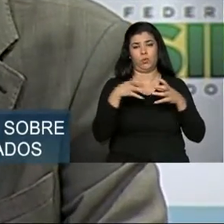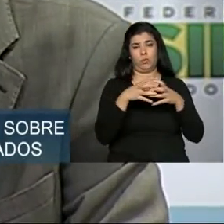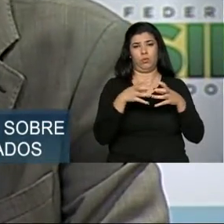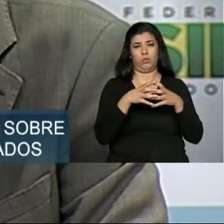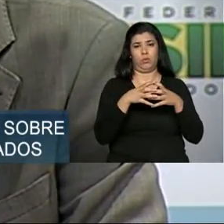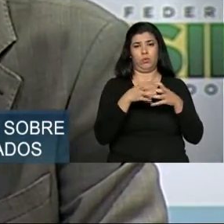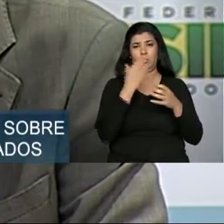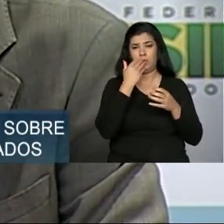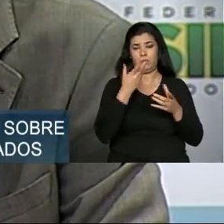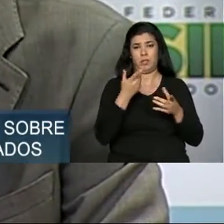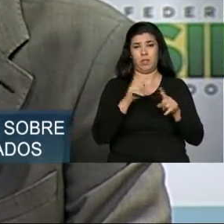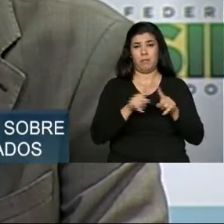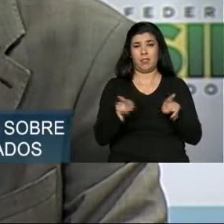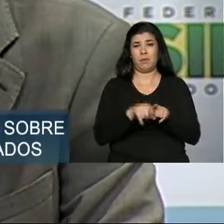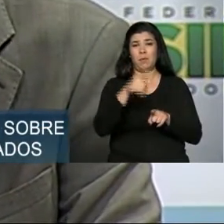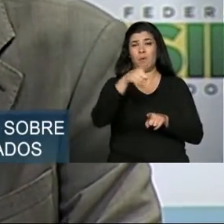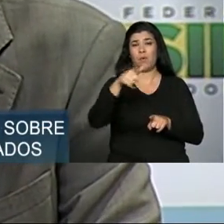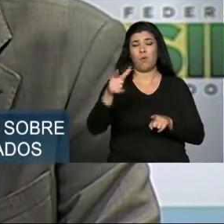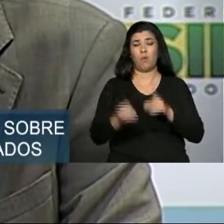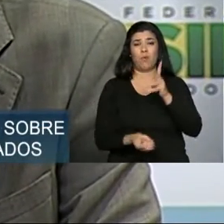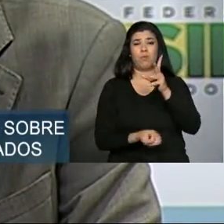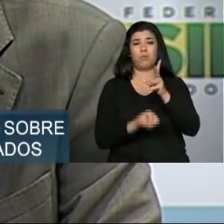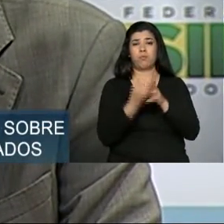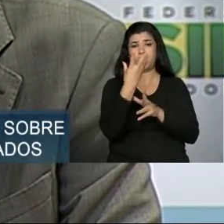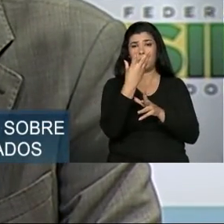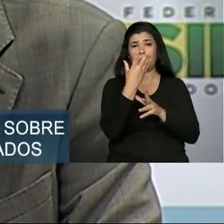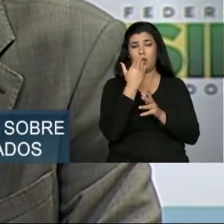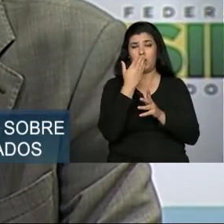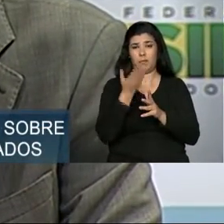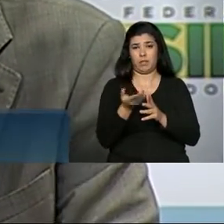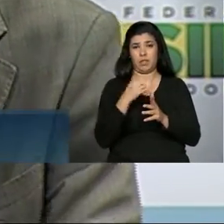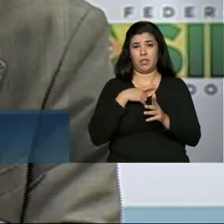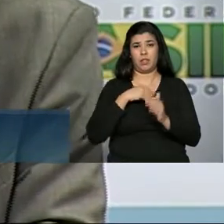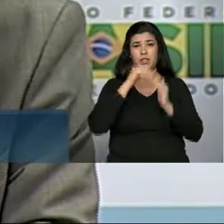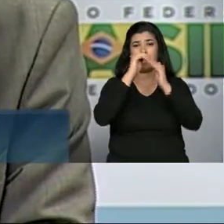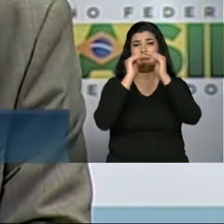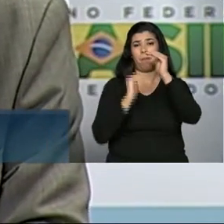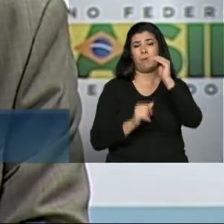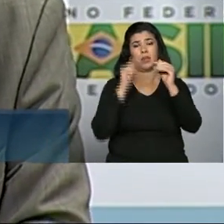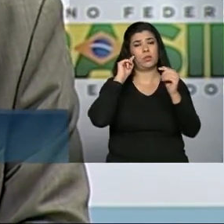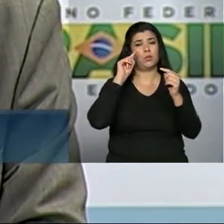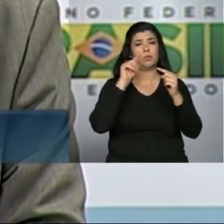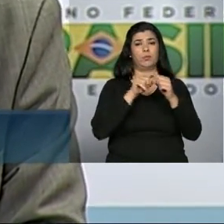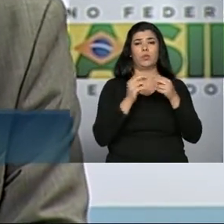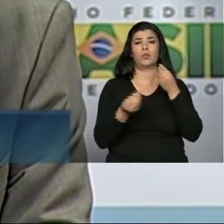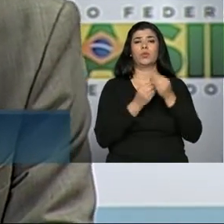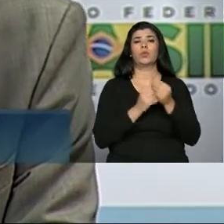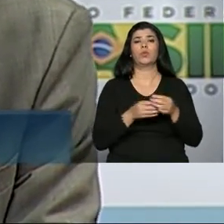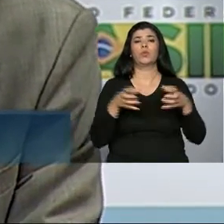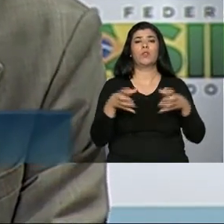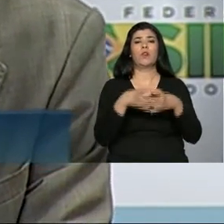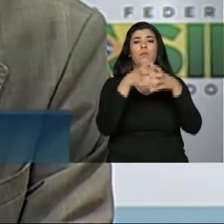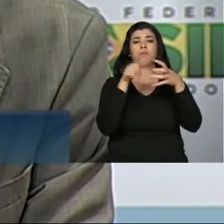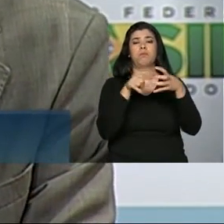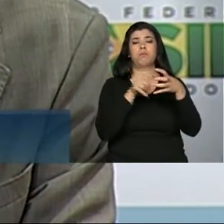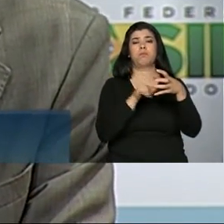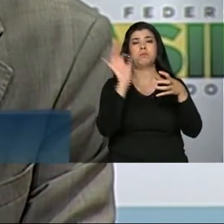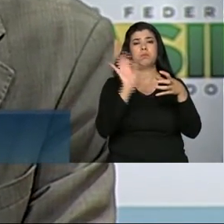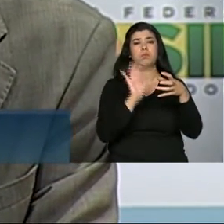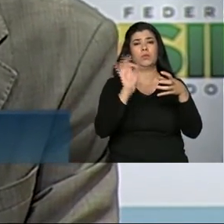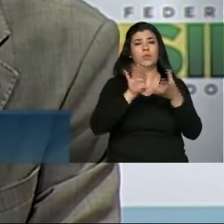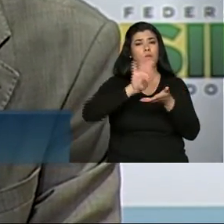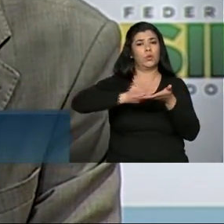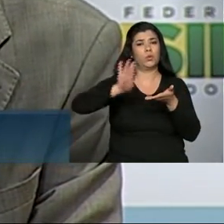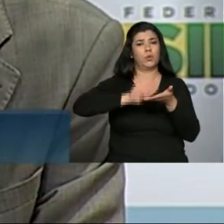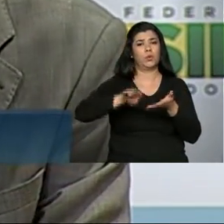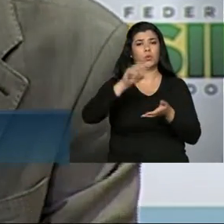inclusive, nos produtos que já estavam abaixo da meta, que se consolida neste volume grandioso de